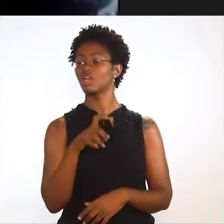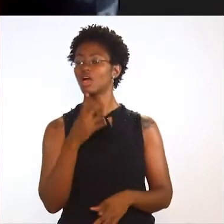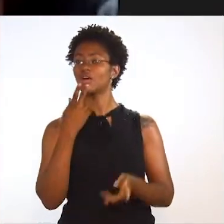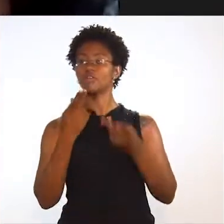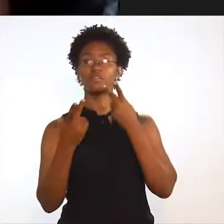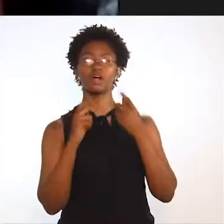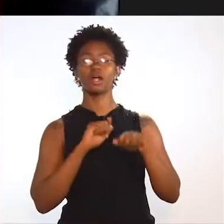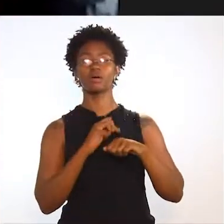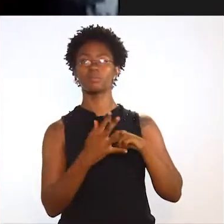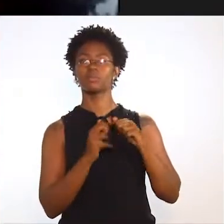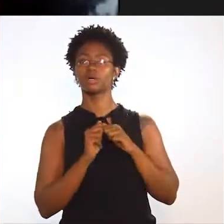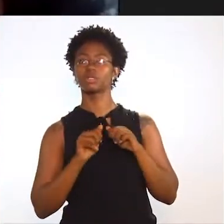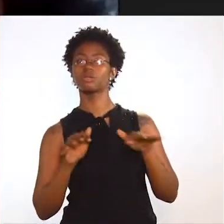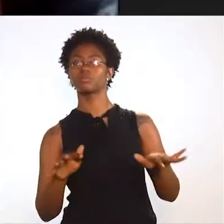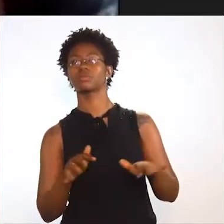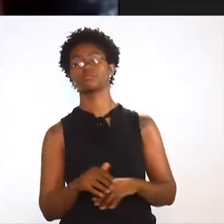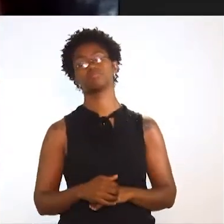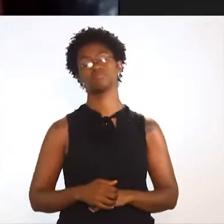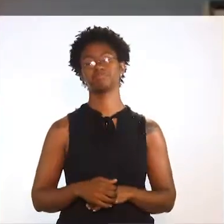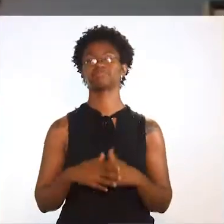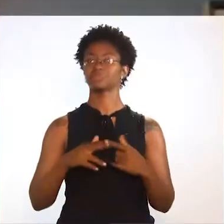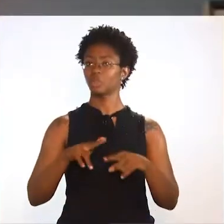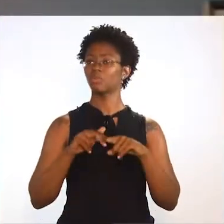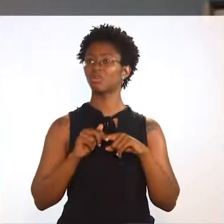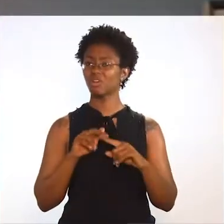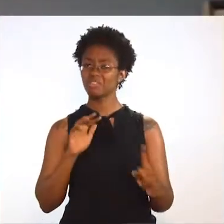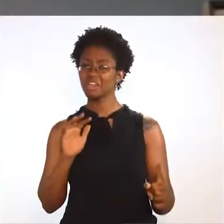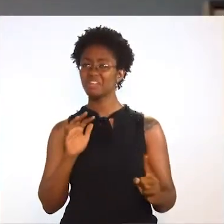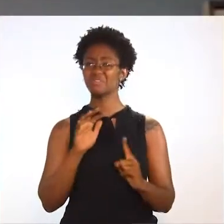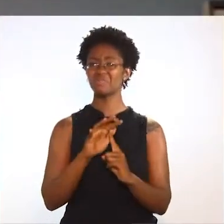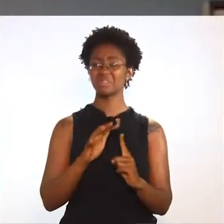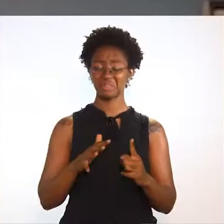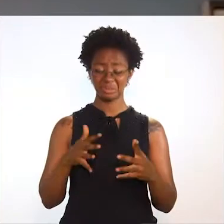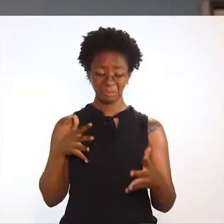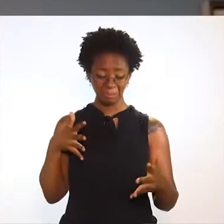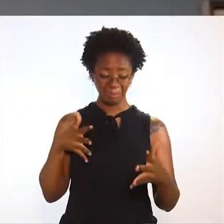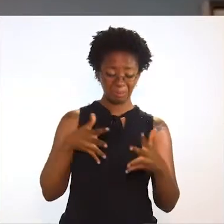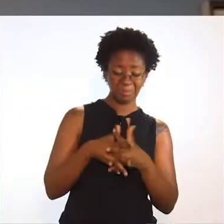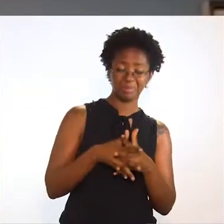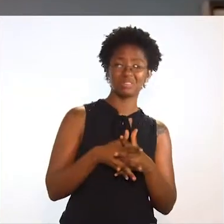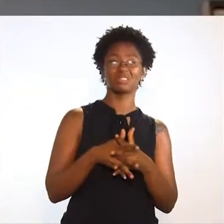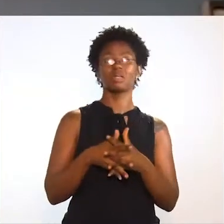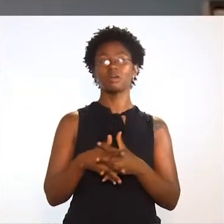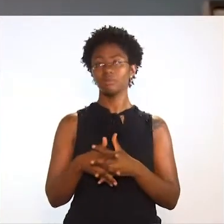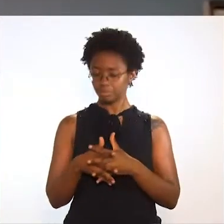aqui é para falar sobre a pandemia. A pandemia afetou de forma